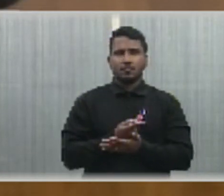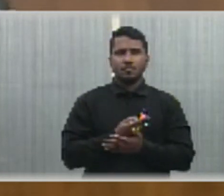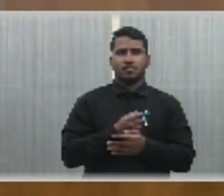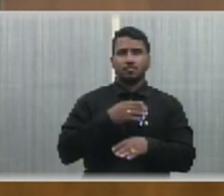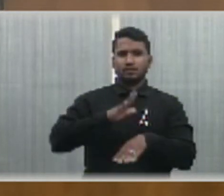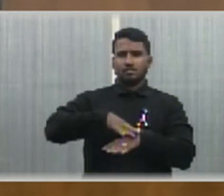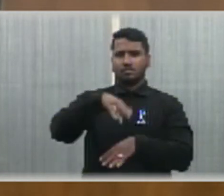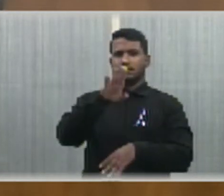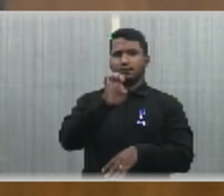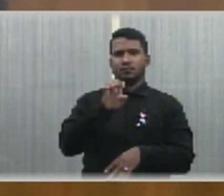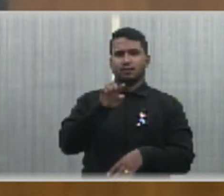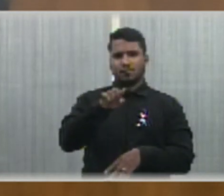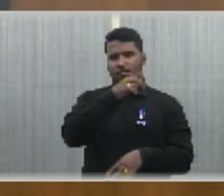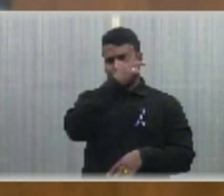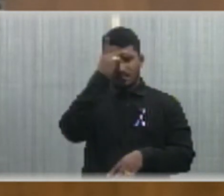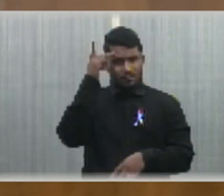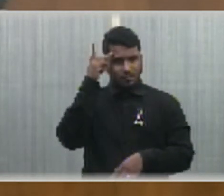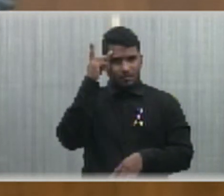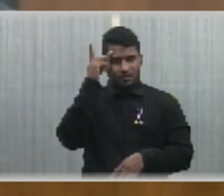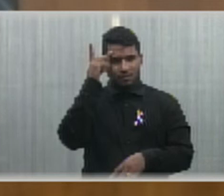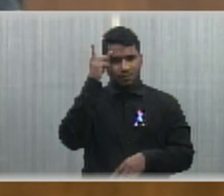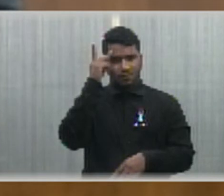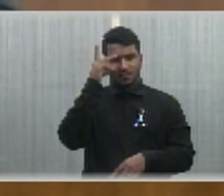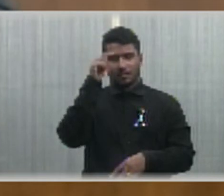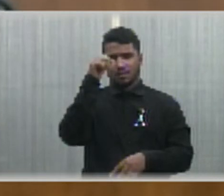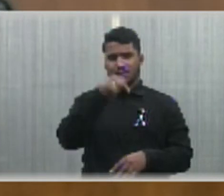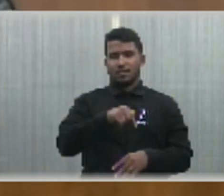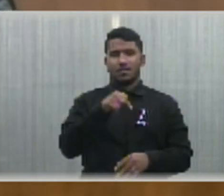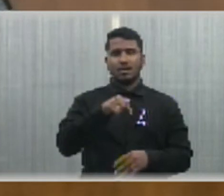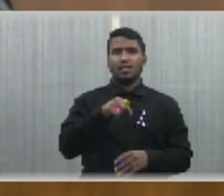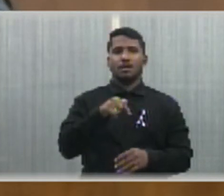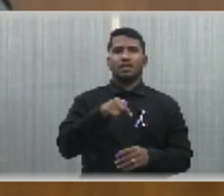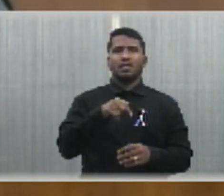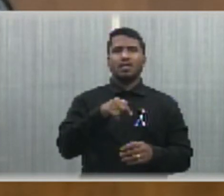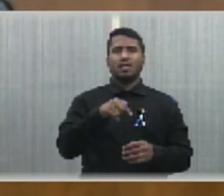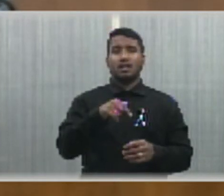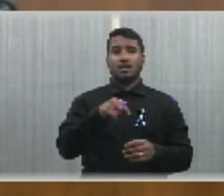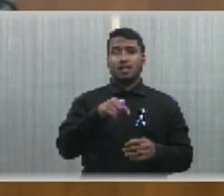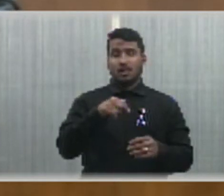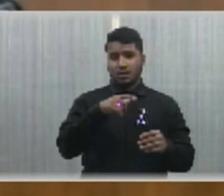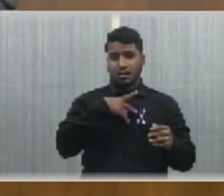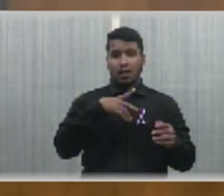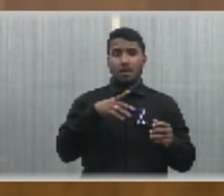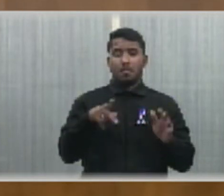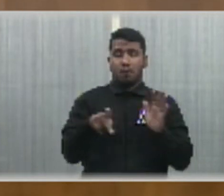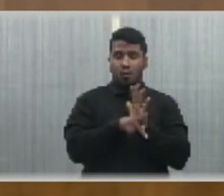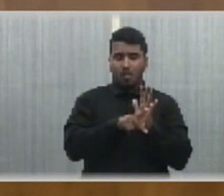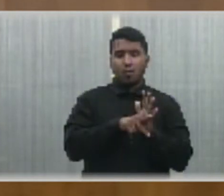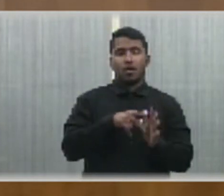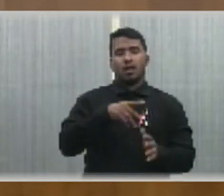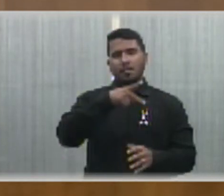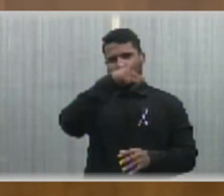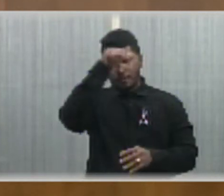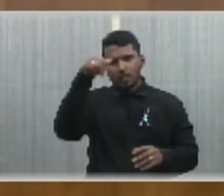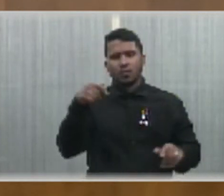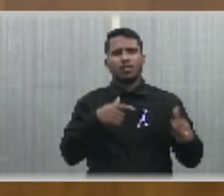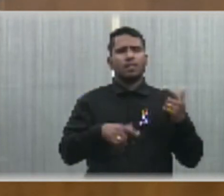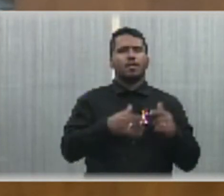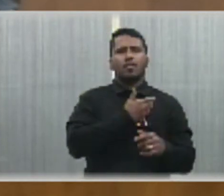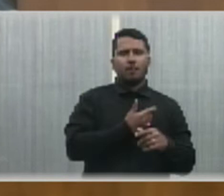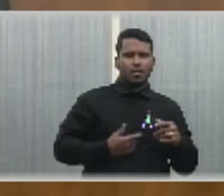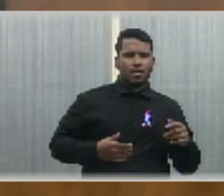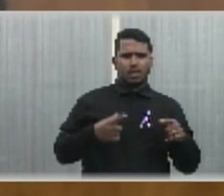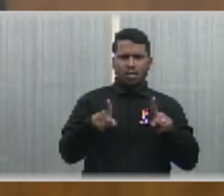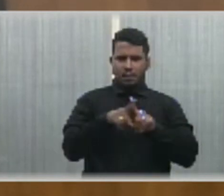mil servidores públicos municipais, estaduais, matriculados também. Mais de 1.000 pessoas com menos